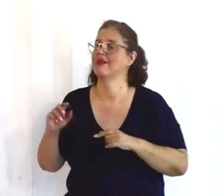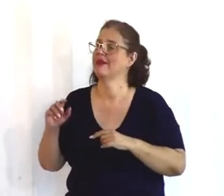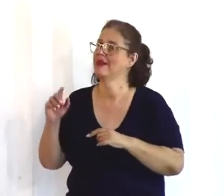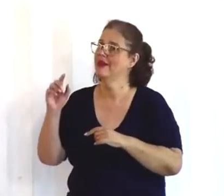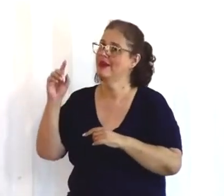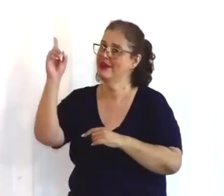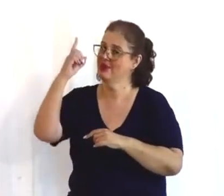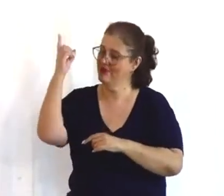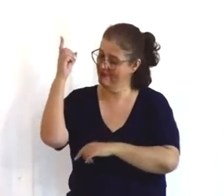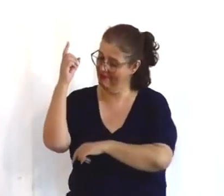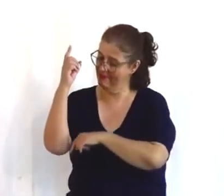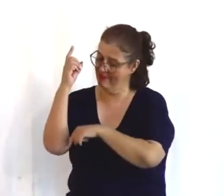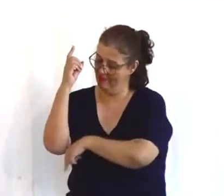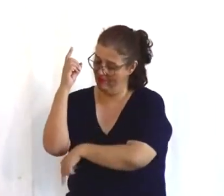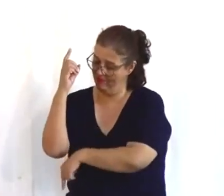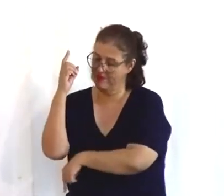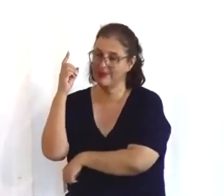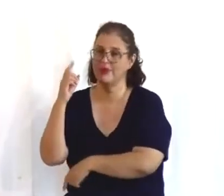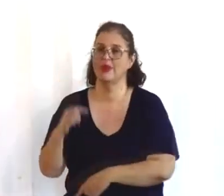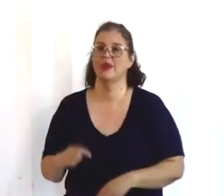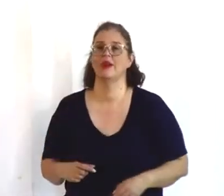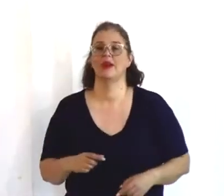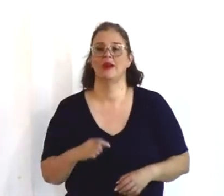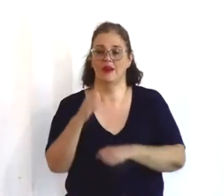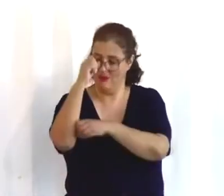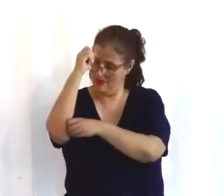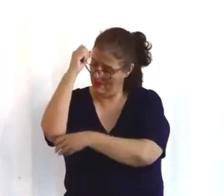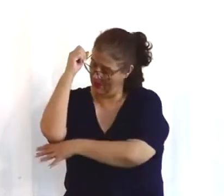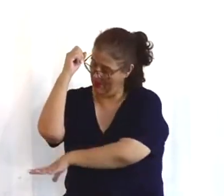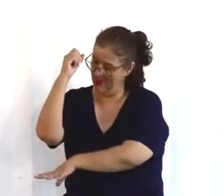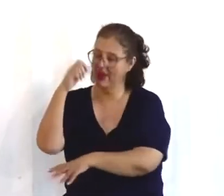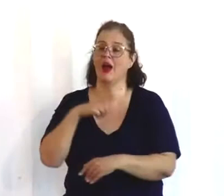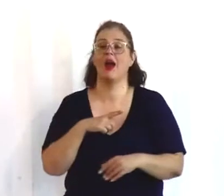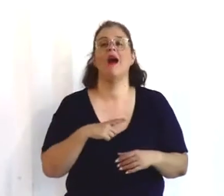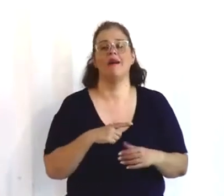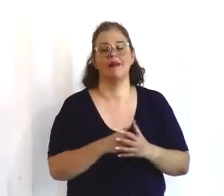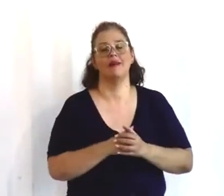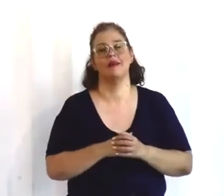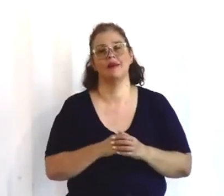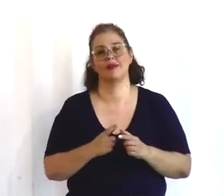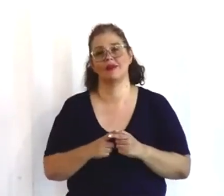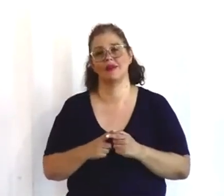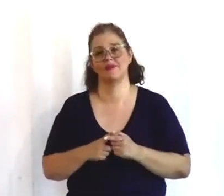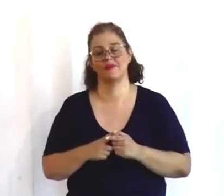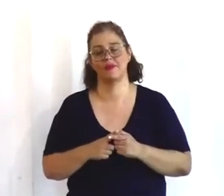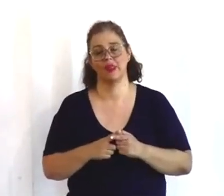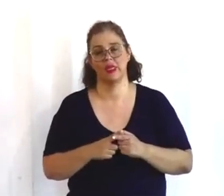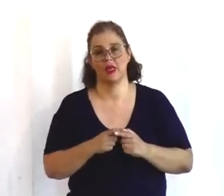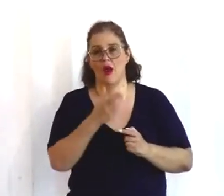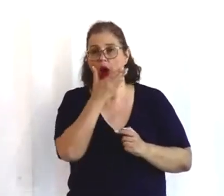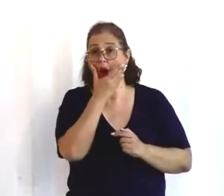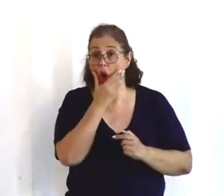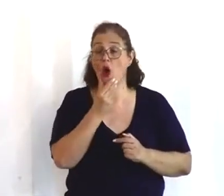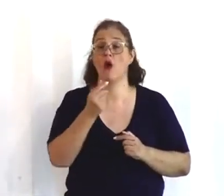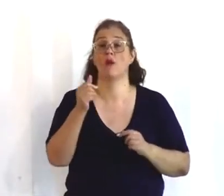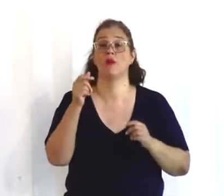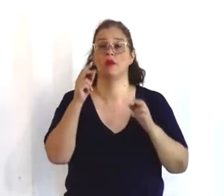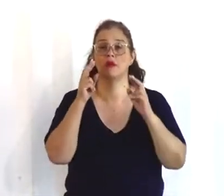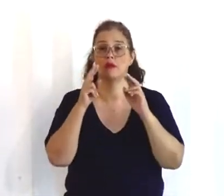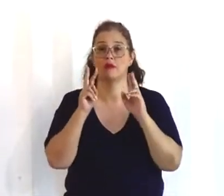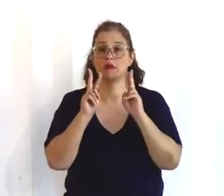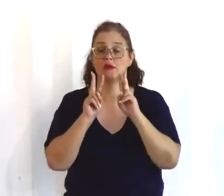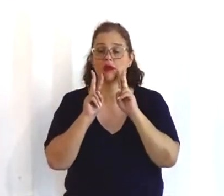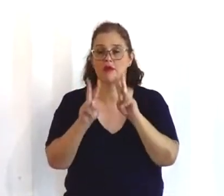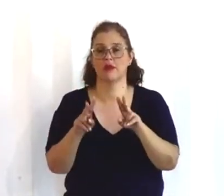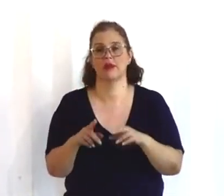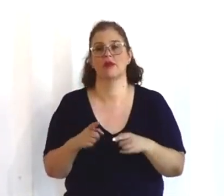essa mensagem nos ensina aqui desta promessa? A ideia de que ao vencedor que guardar até o fim as minhas obras, eu lhe darei autoridade